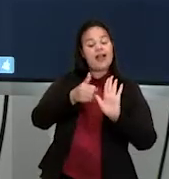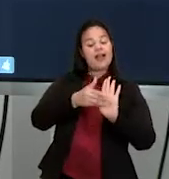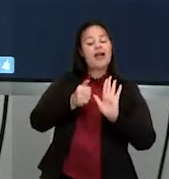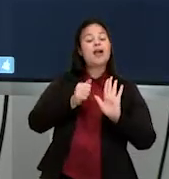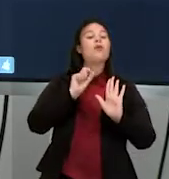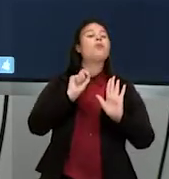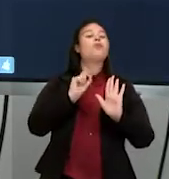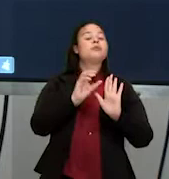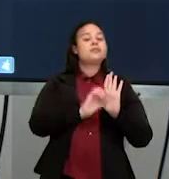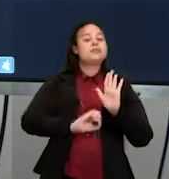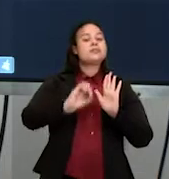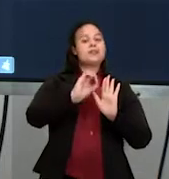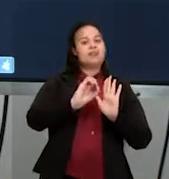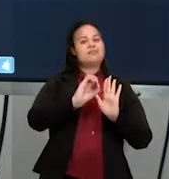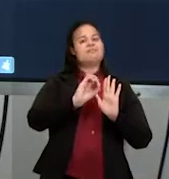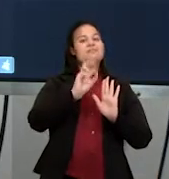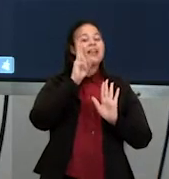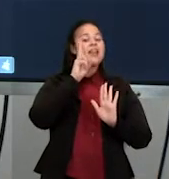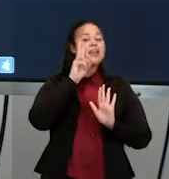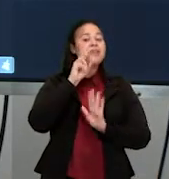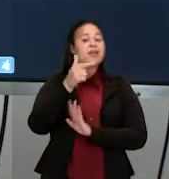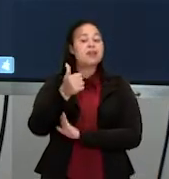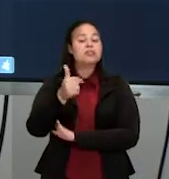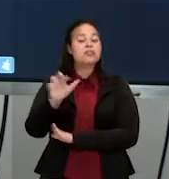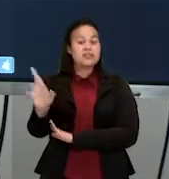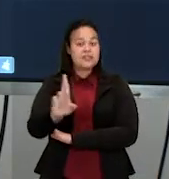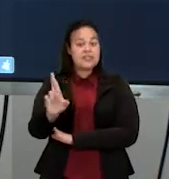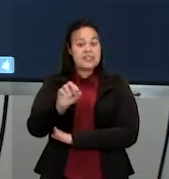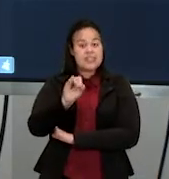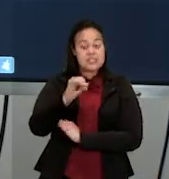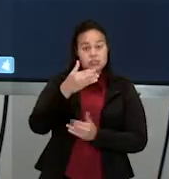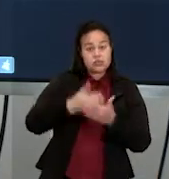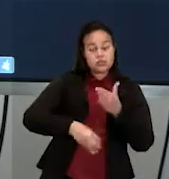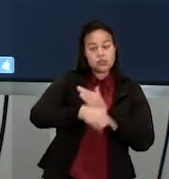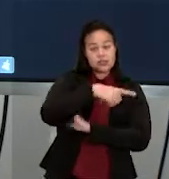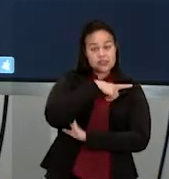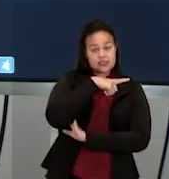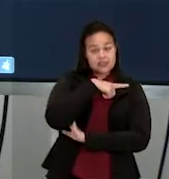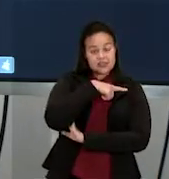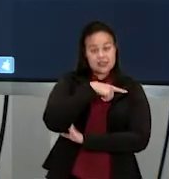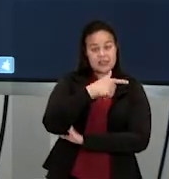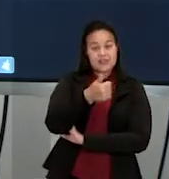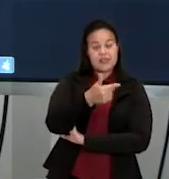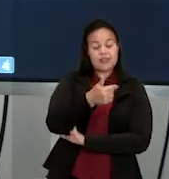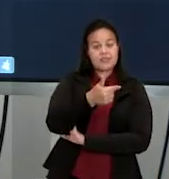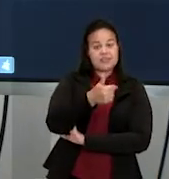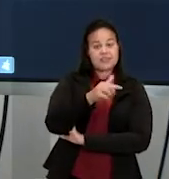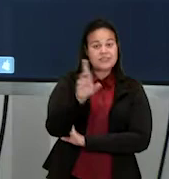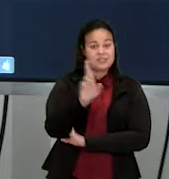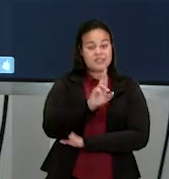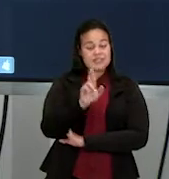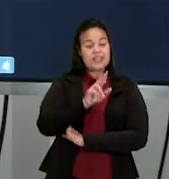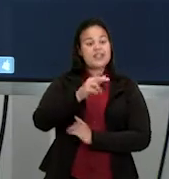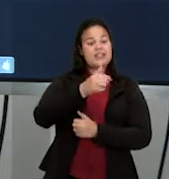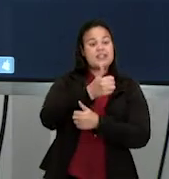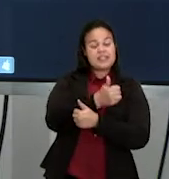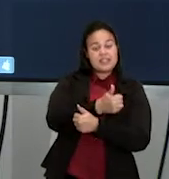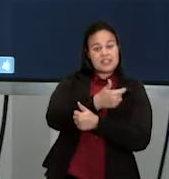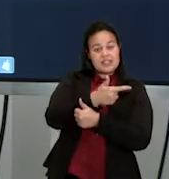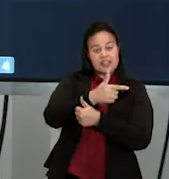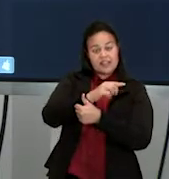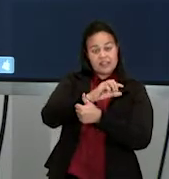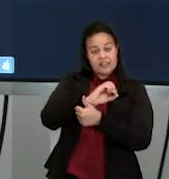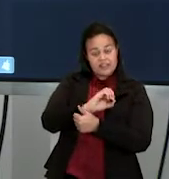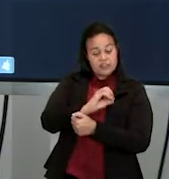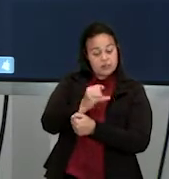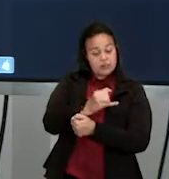nós aprendemos isso. Então, R$12. Então, se ele te deu um desconto de R$12, eu vou fazer 120